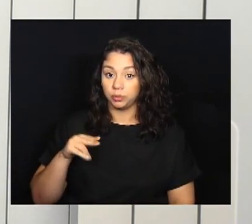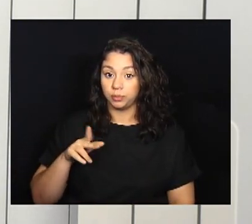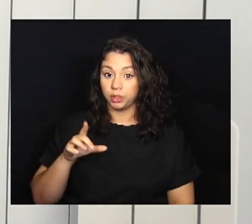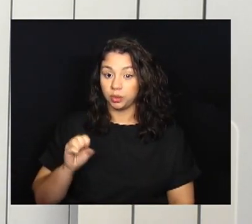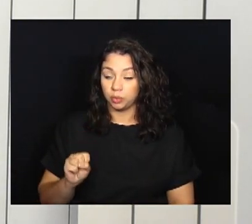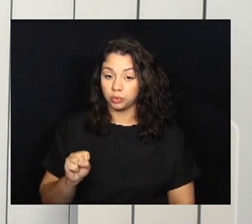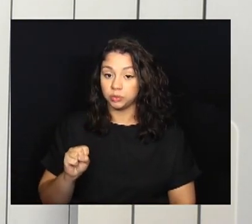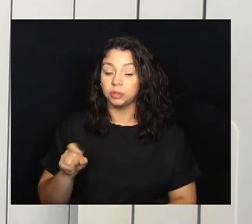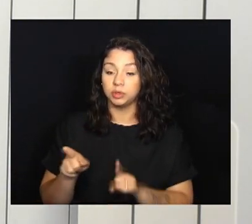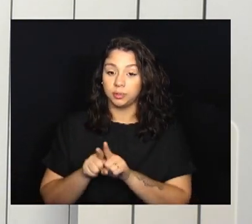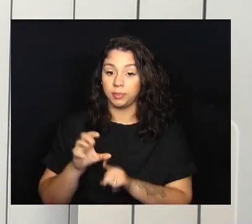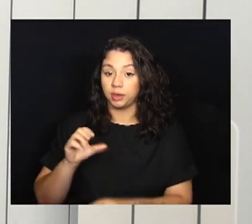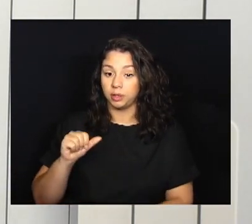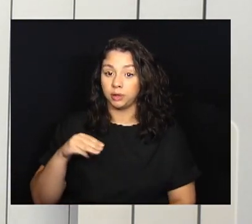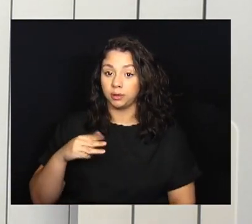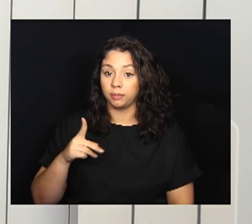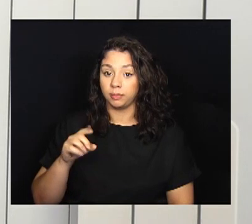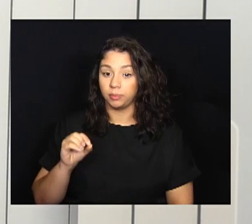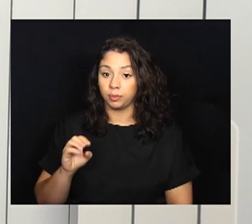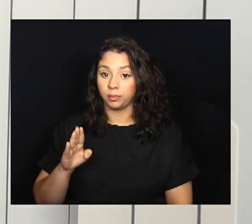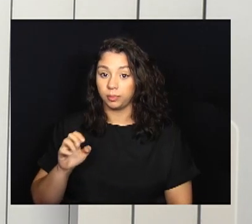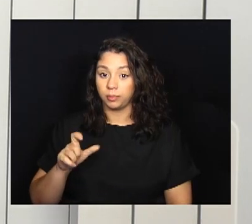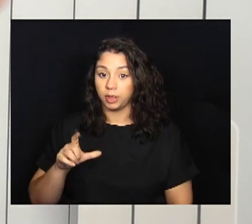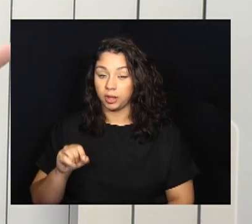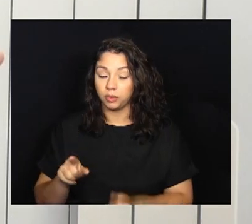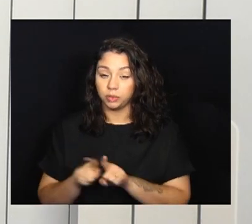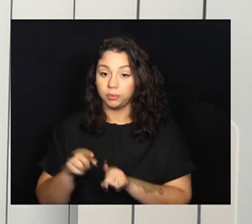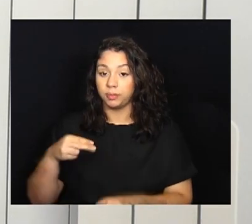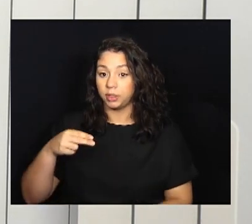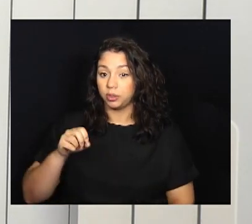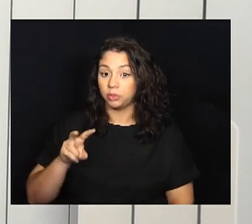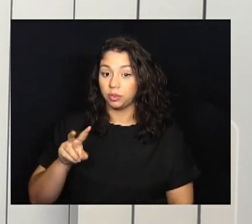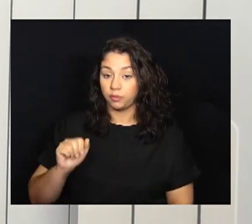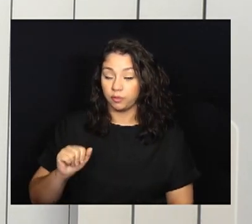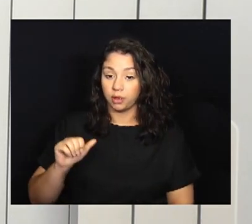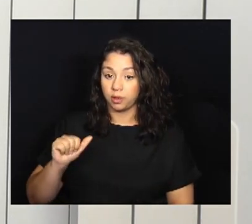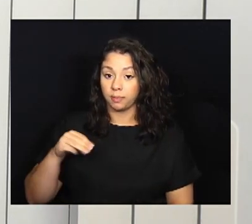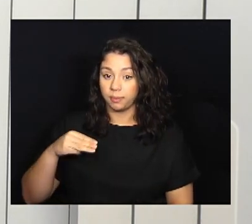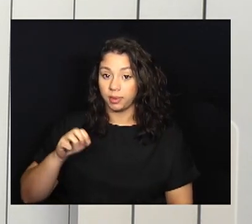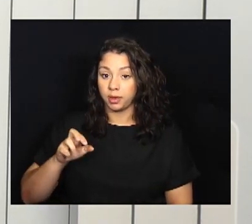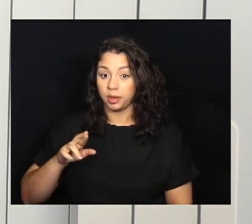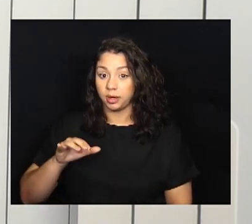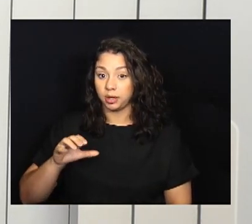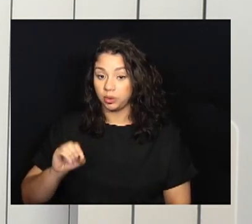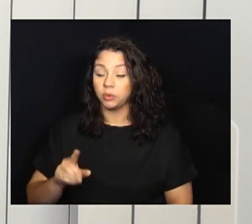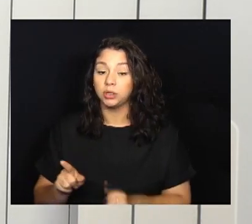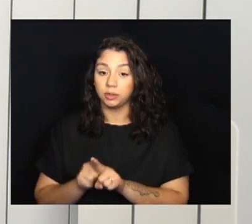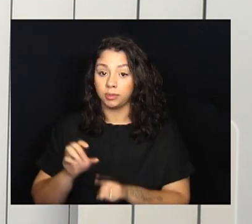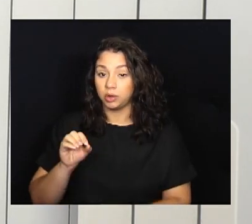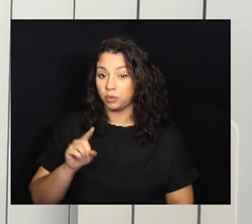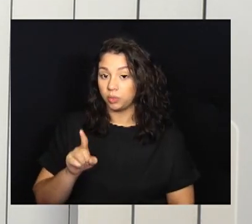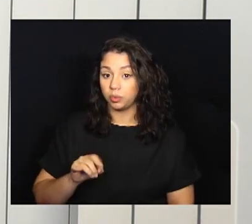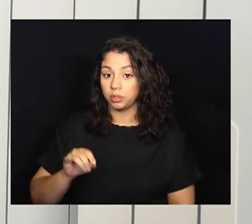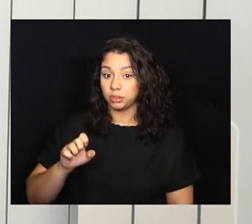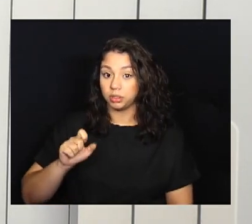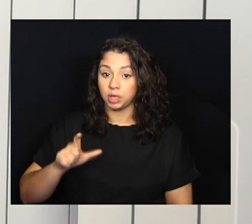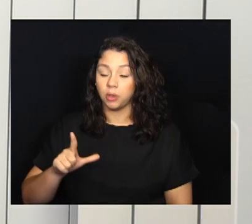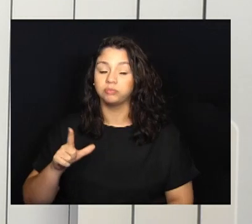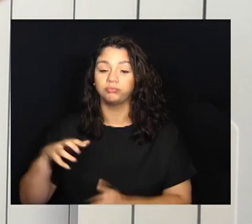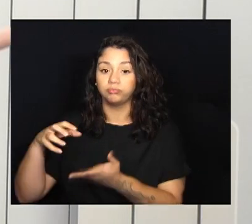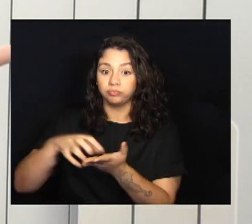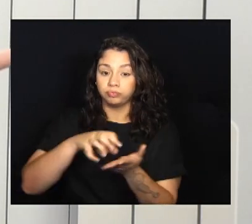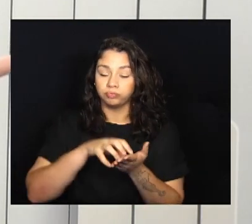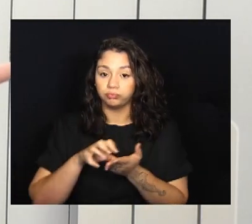Fernanda, Santos Dumont, Nova América, San Diego e Osiel. Nessas unidades não